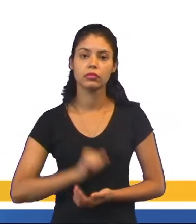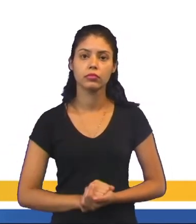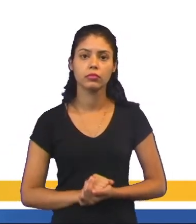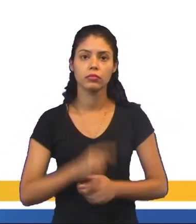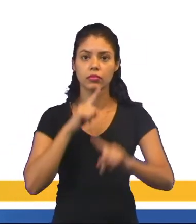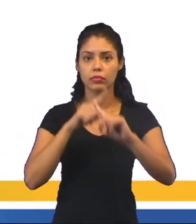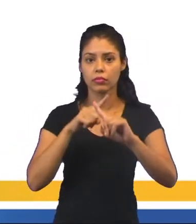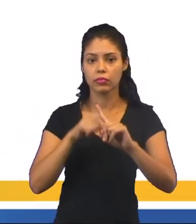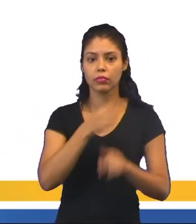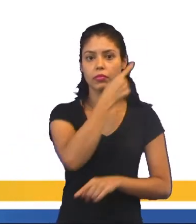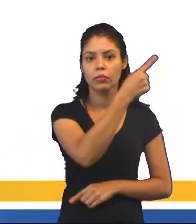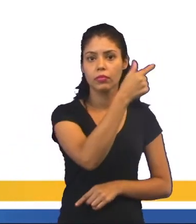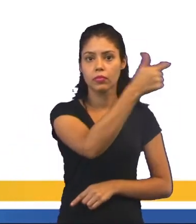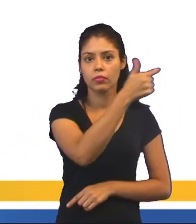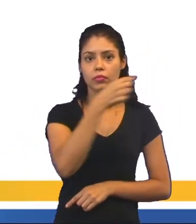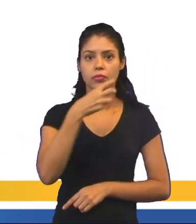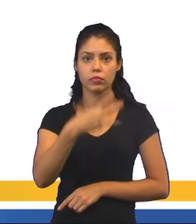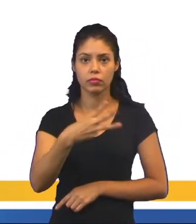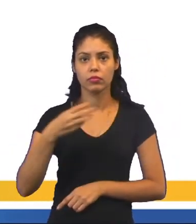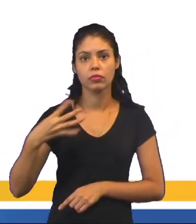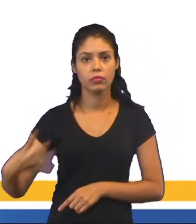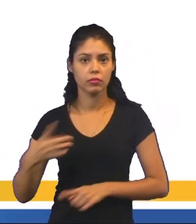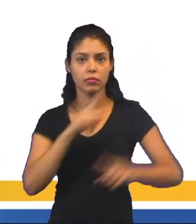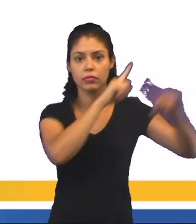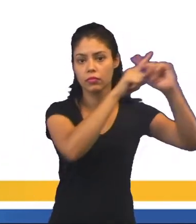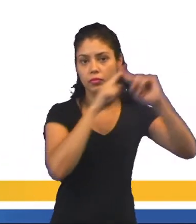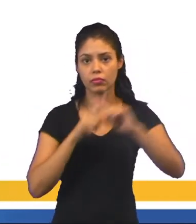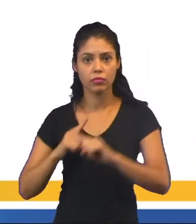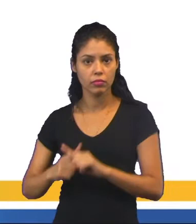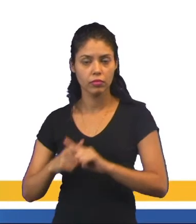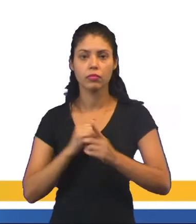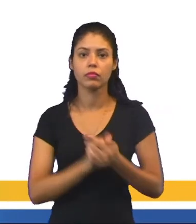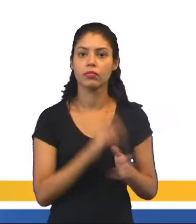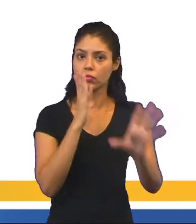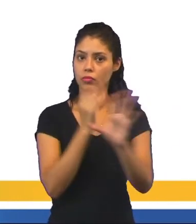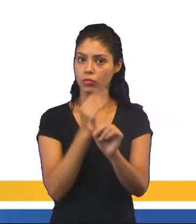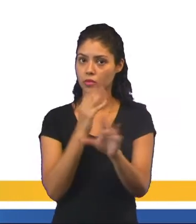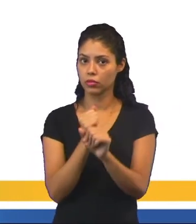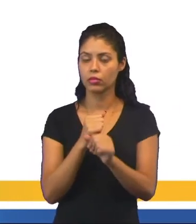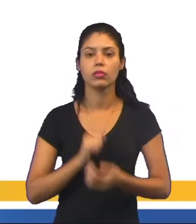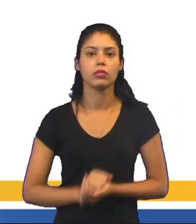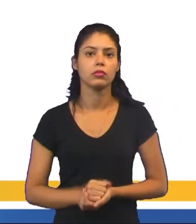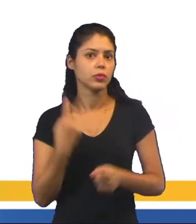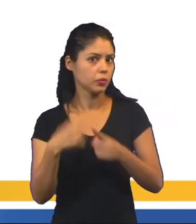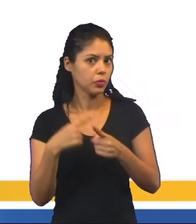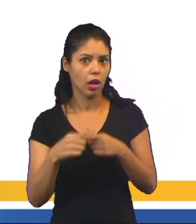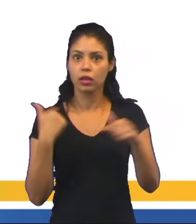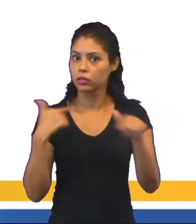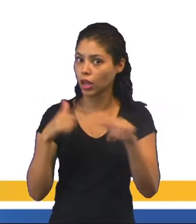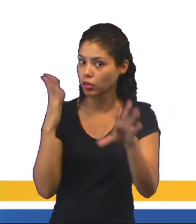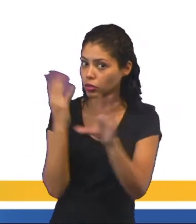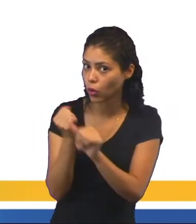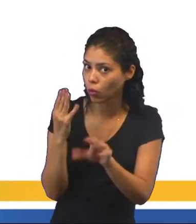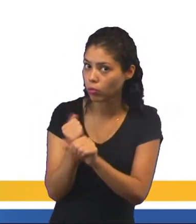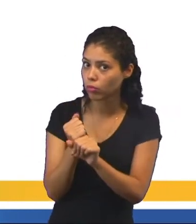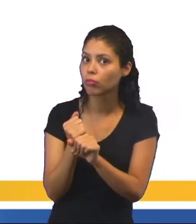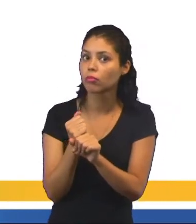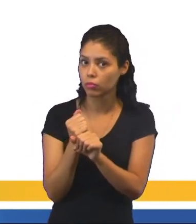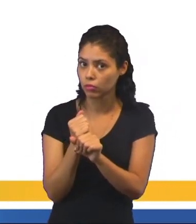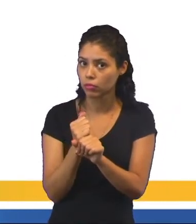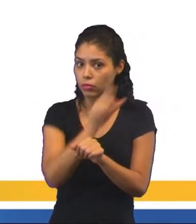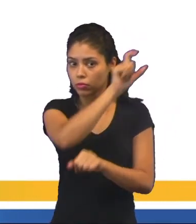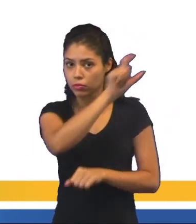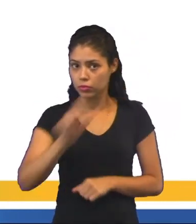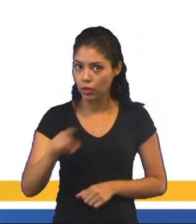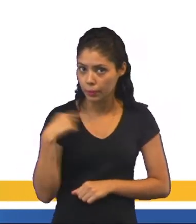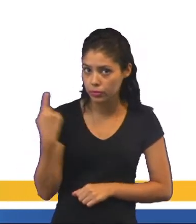Eu multiplicaria 2 vezes 3 vezes 4. Somando, tá? Porque nós vamos trabalhar com soma na